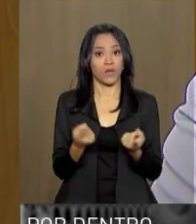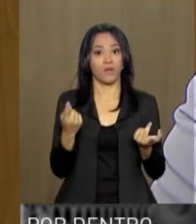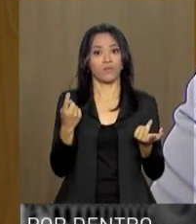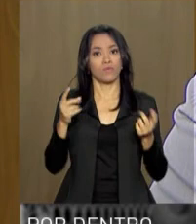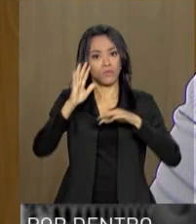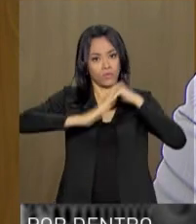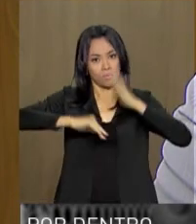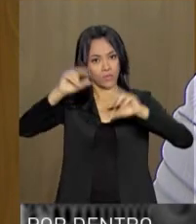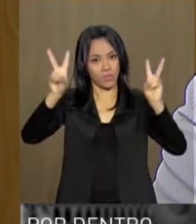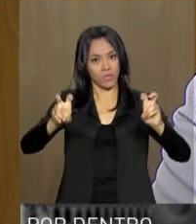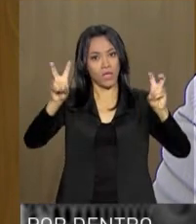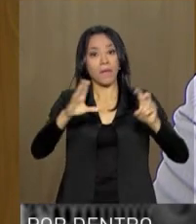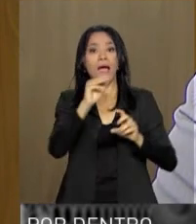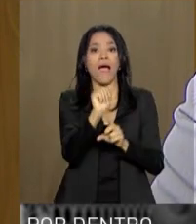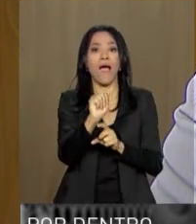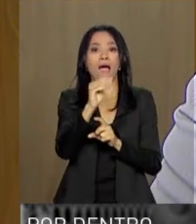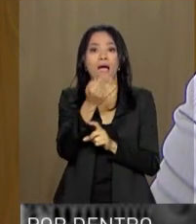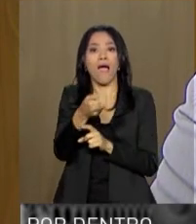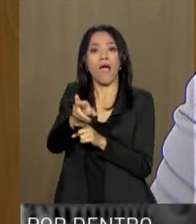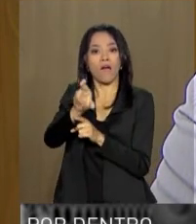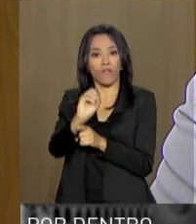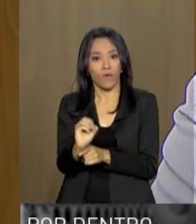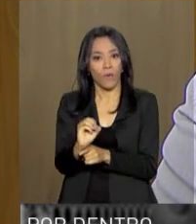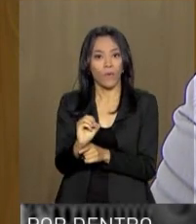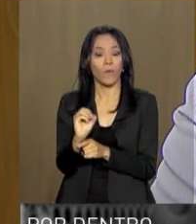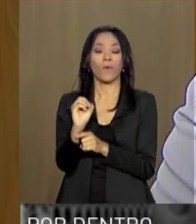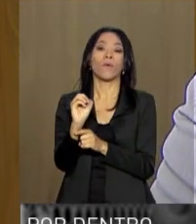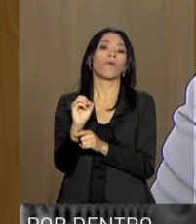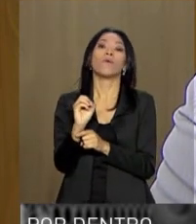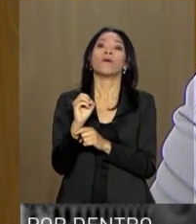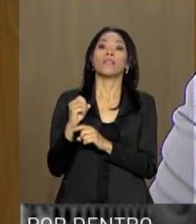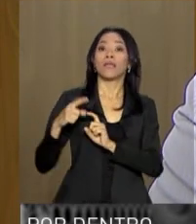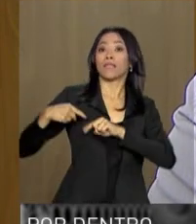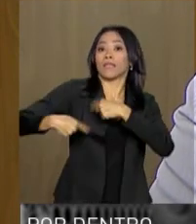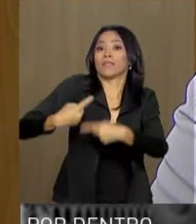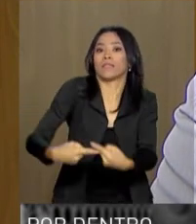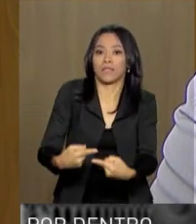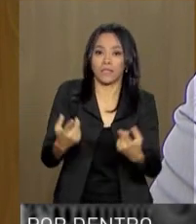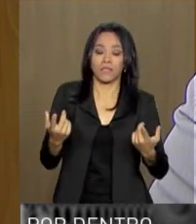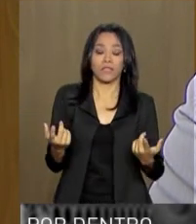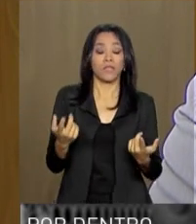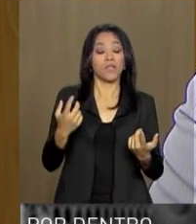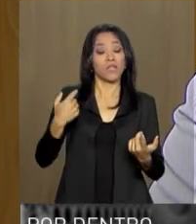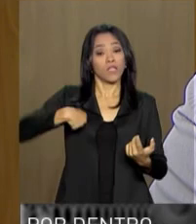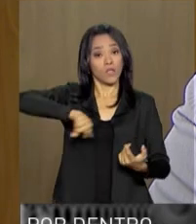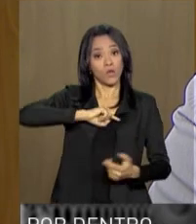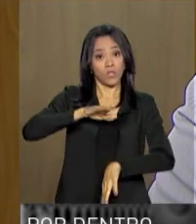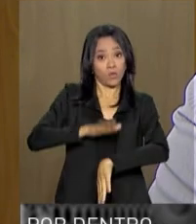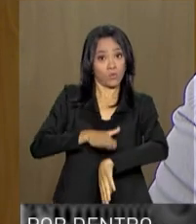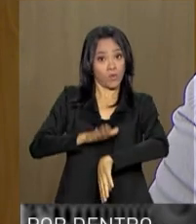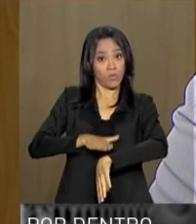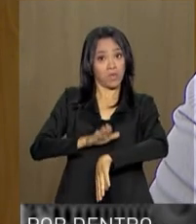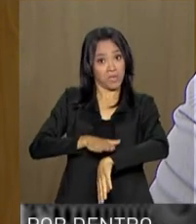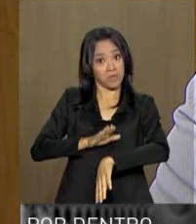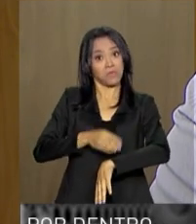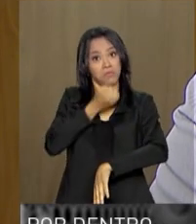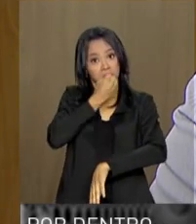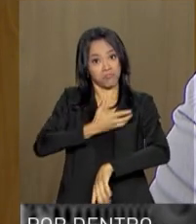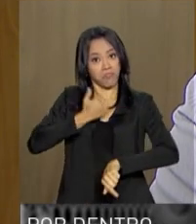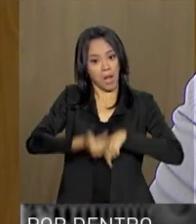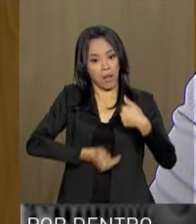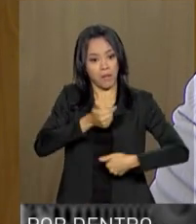da igualdade racial é é o que nós estamos no momento ativos para que é